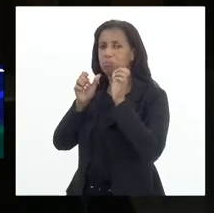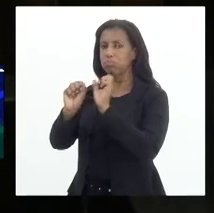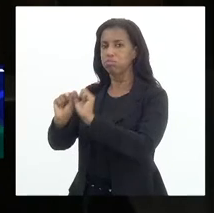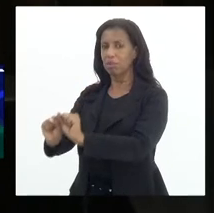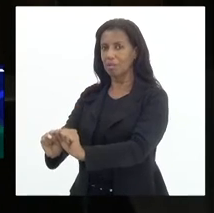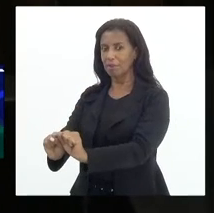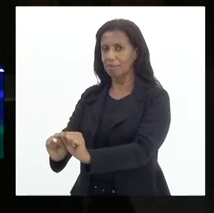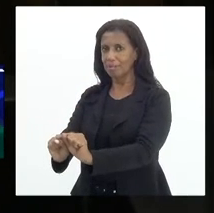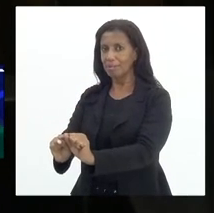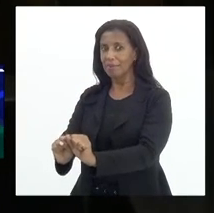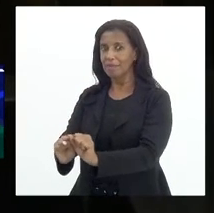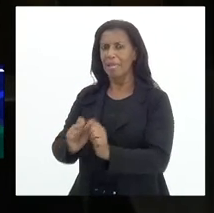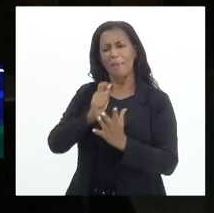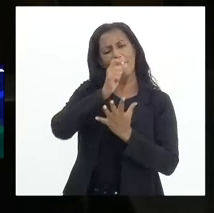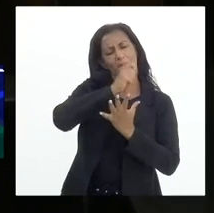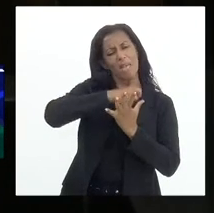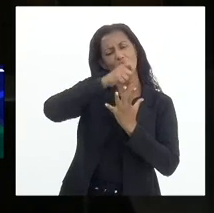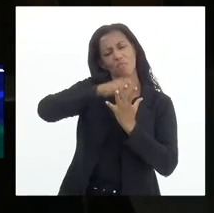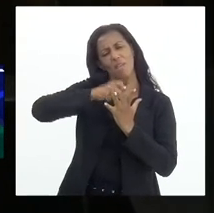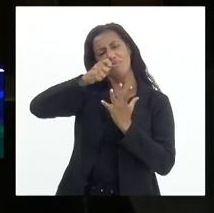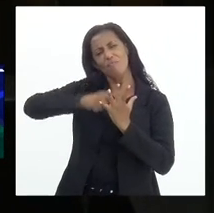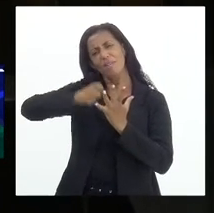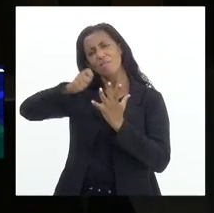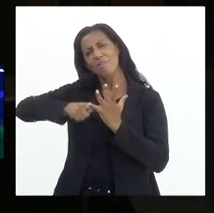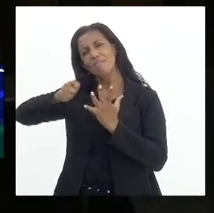que mensalmente